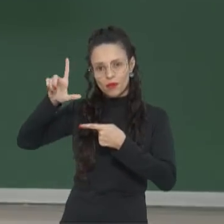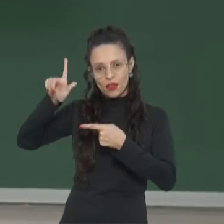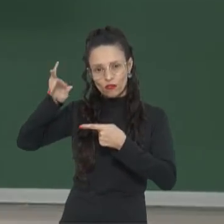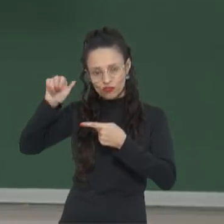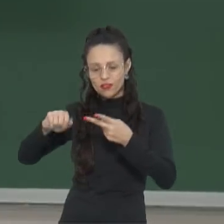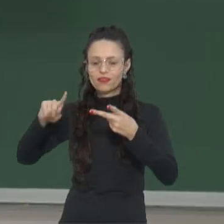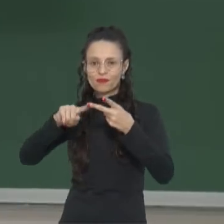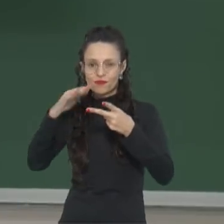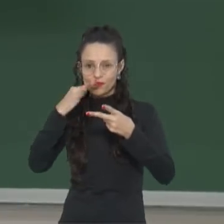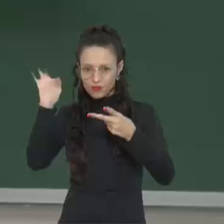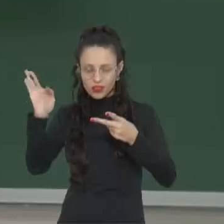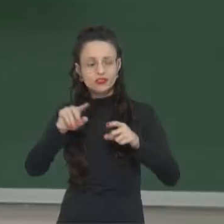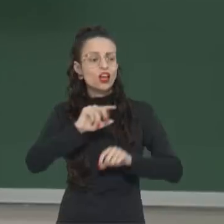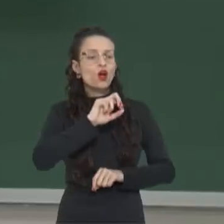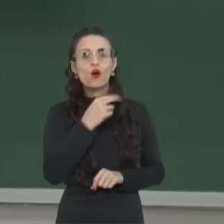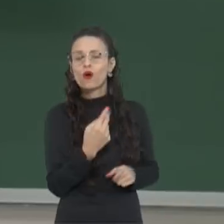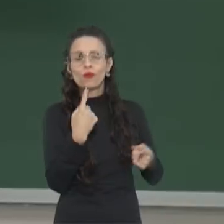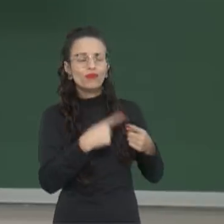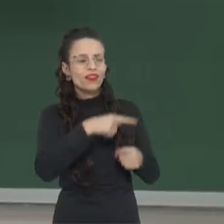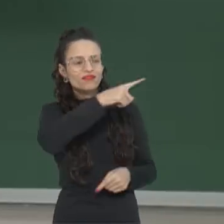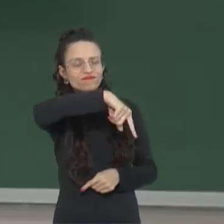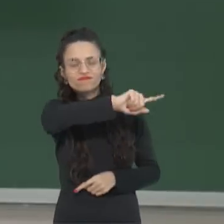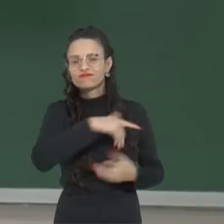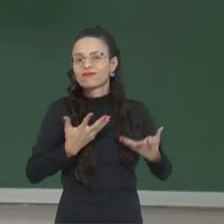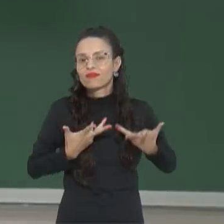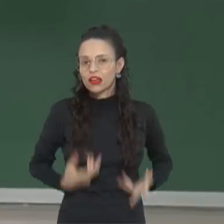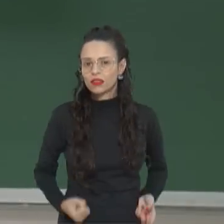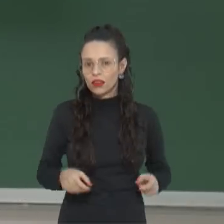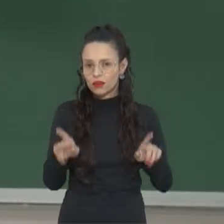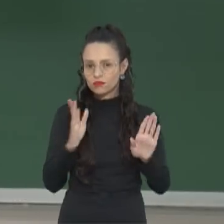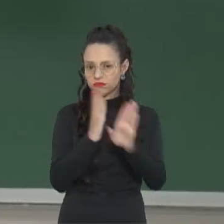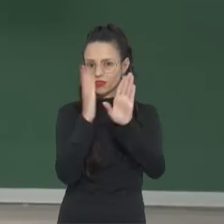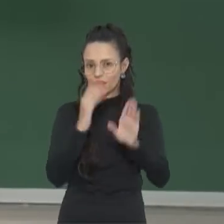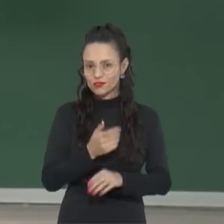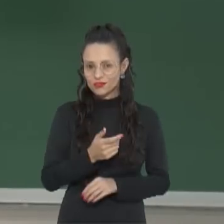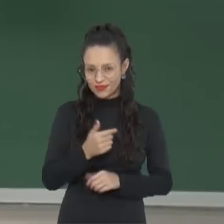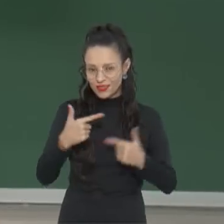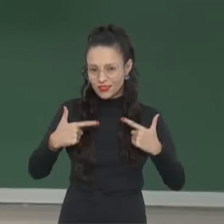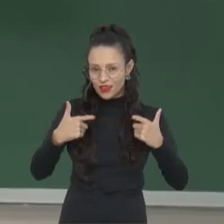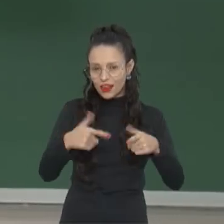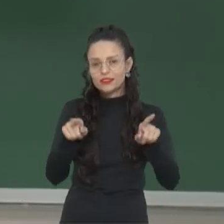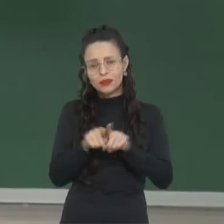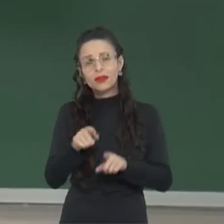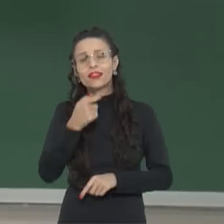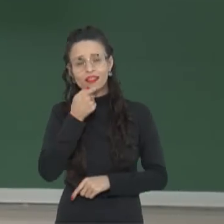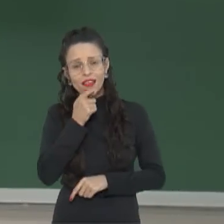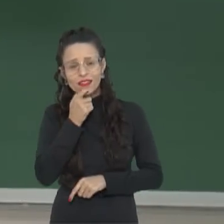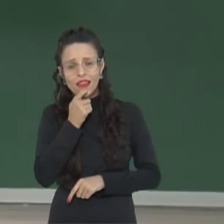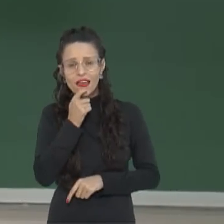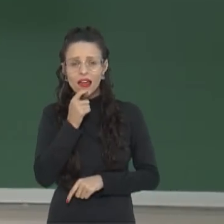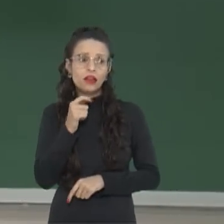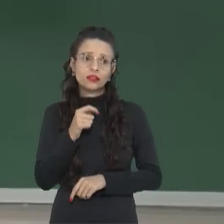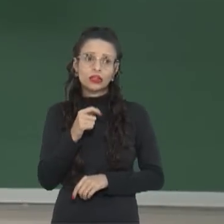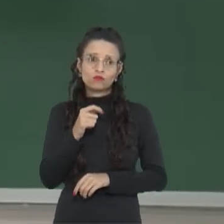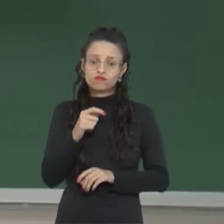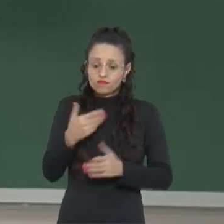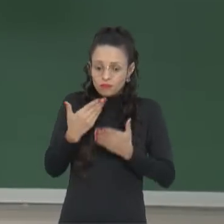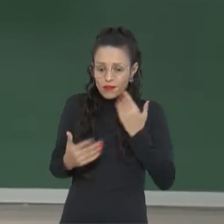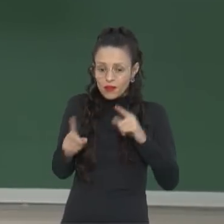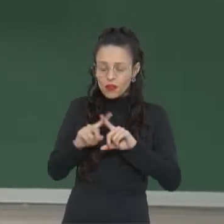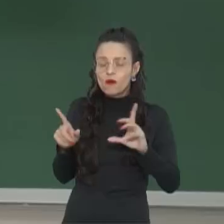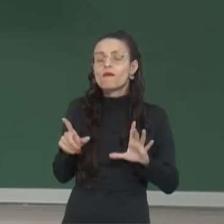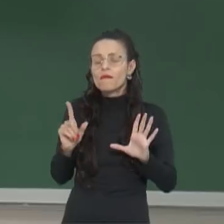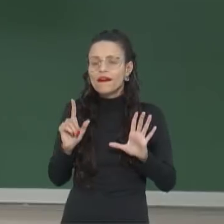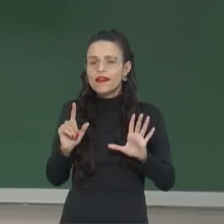estavam desgastadas pela guerra, como foi o caso da Inglaterra, que não foi dominada, mas estava desgastada por